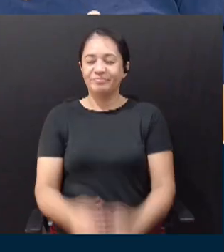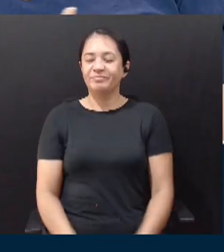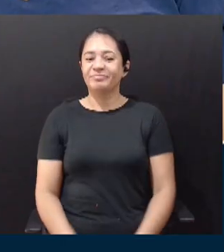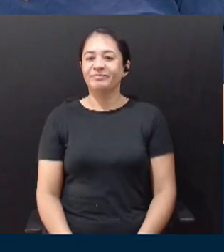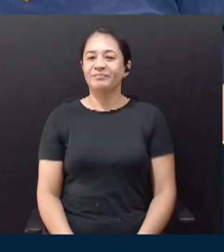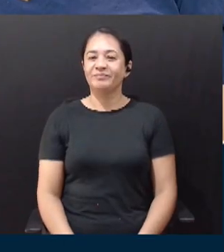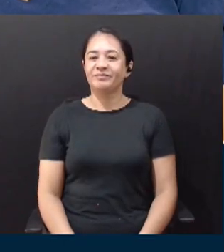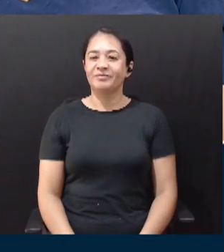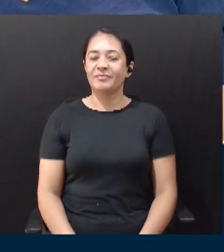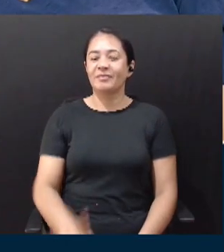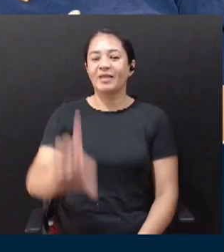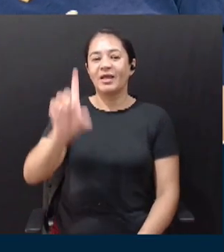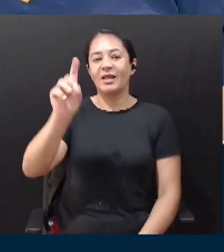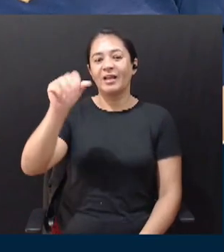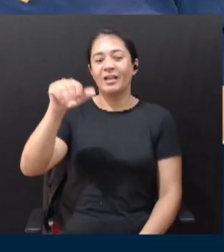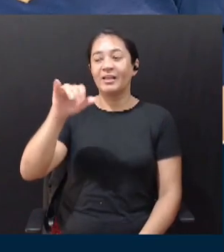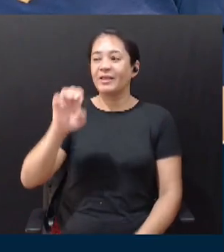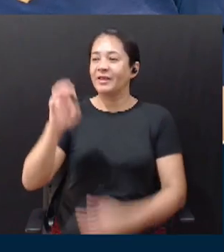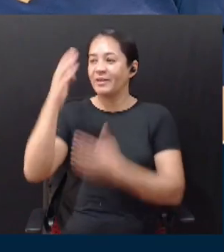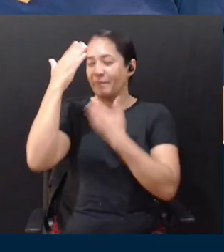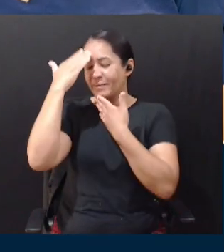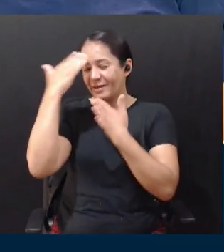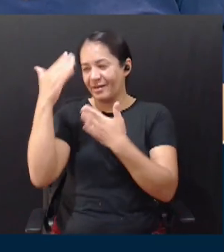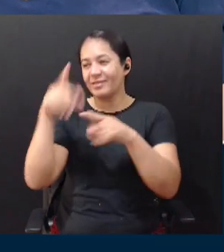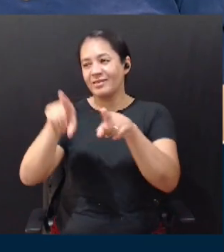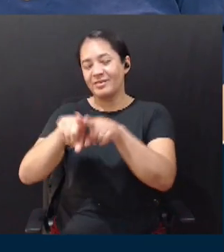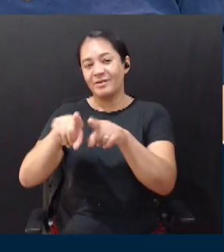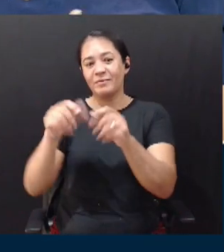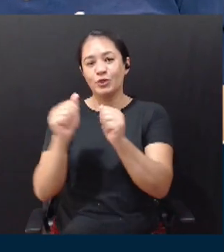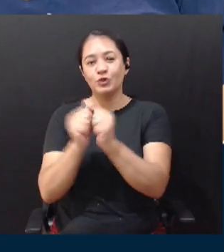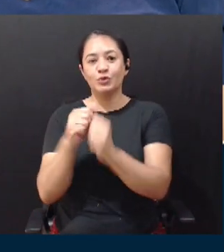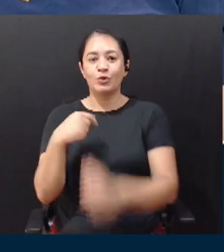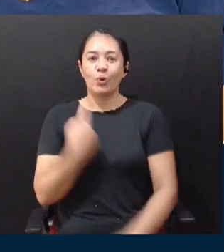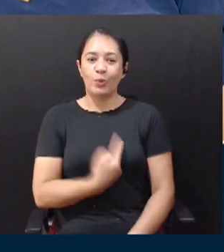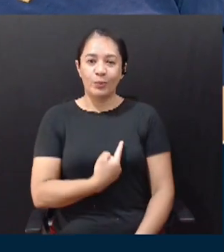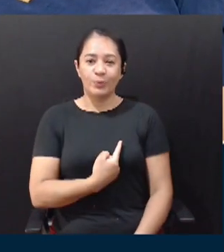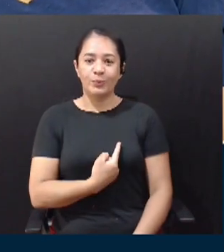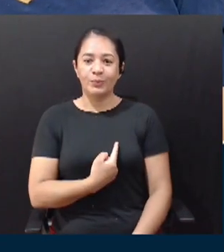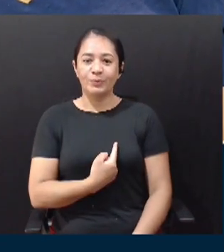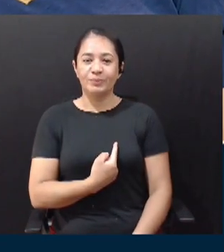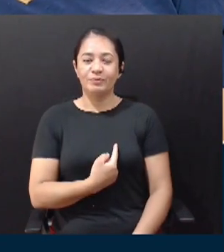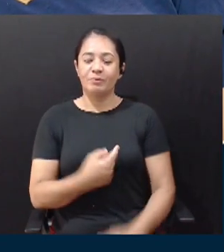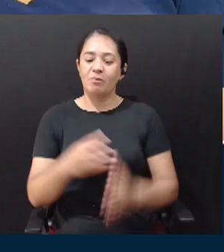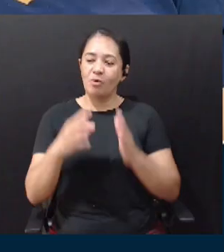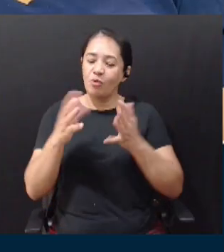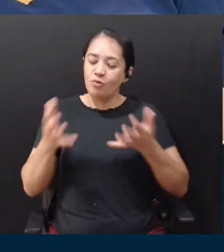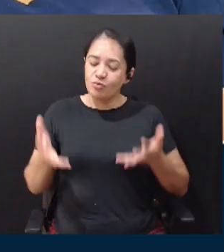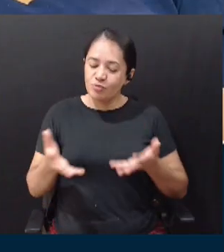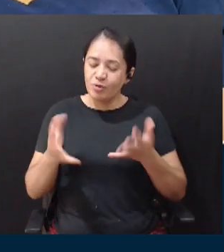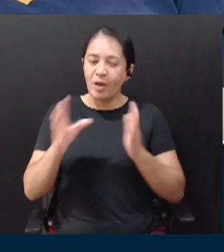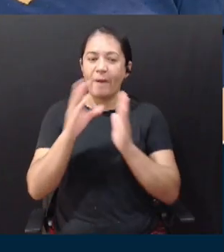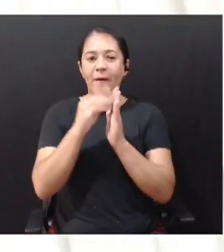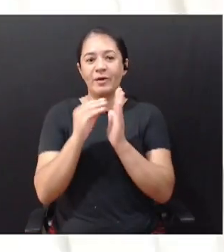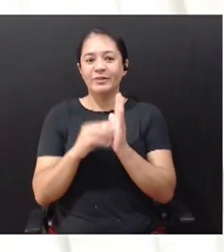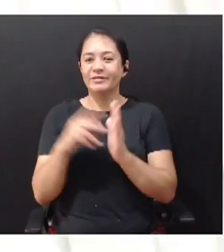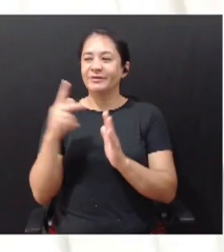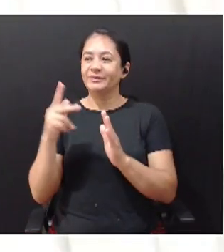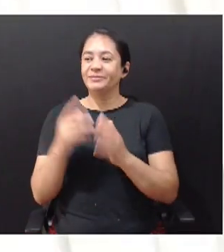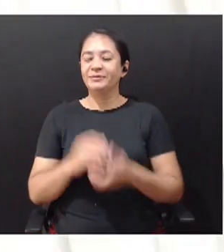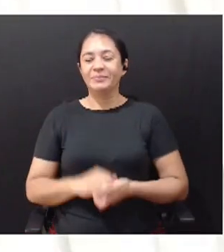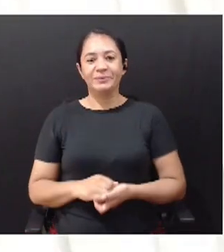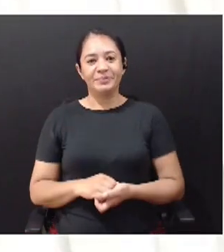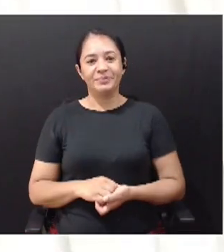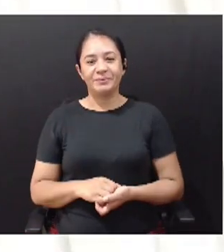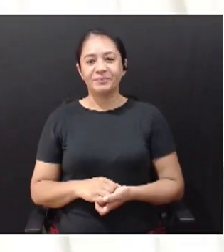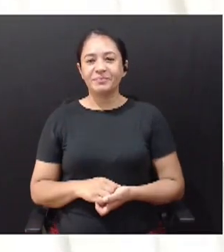obrigada a você também por estar presente com a gente, obrigada aí pela contribuição das suas falas, viu? Obrigada a